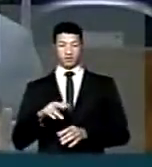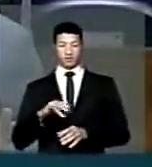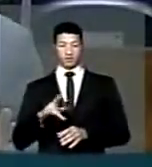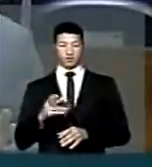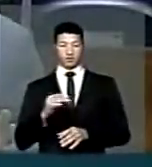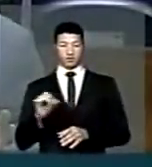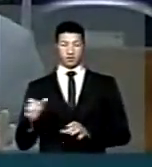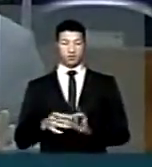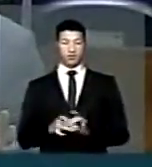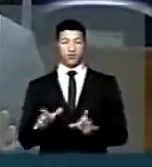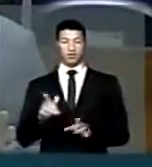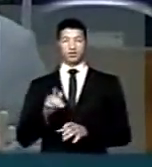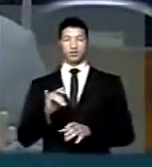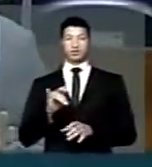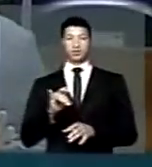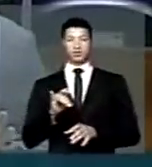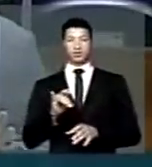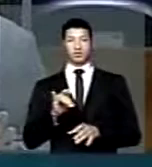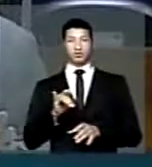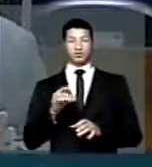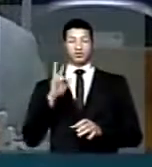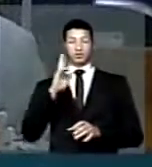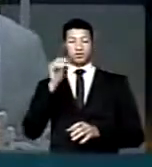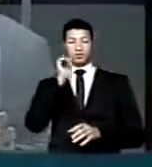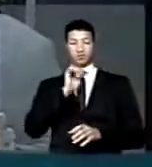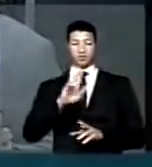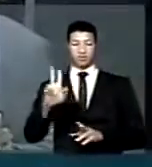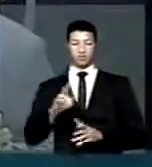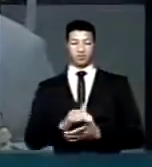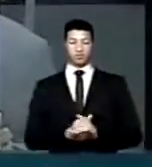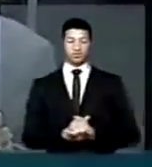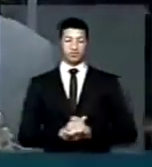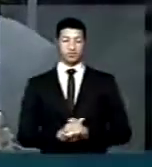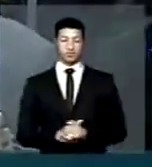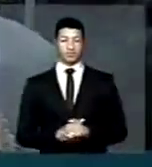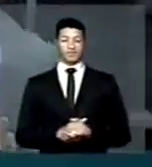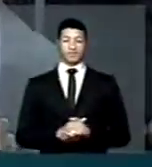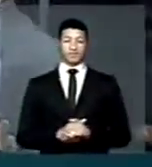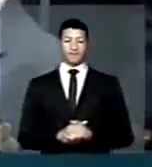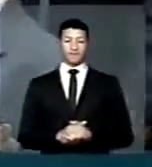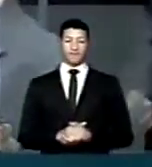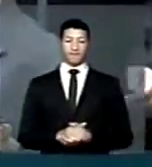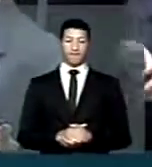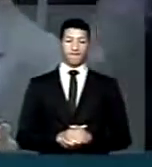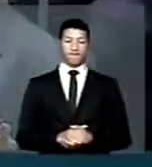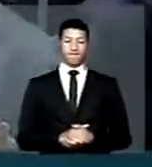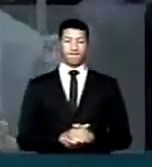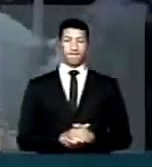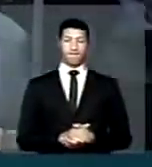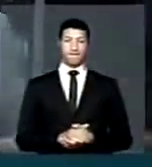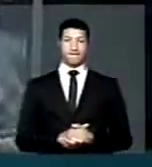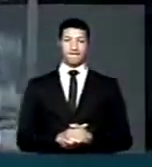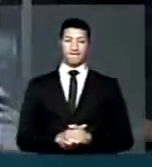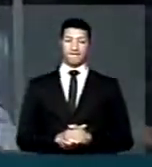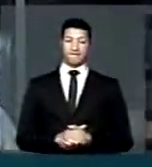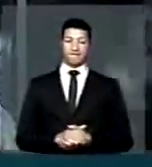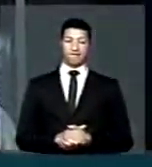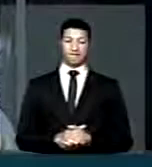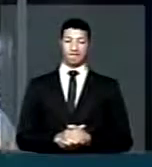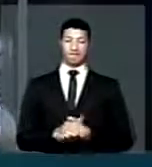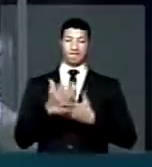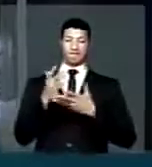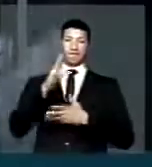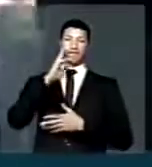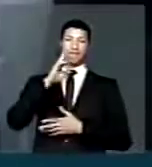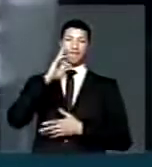pessoas. A líder Jô Moraes, líder das mulheres. Agradeço ao deputado Marquinhos a concessão. E queria